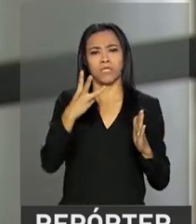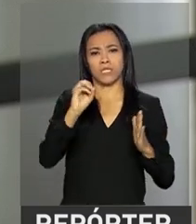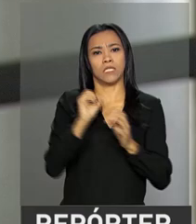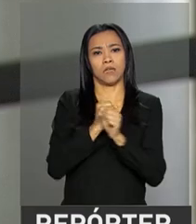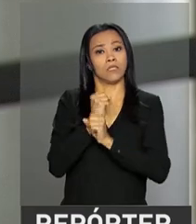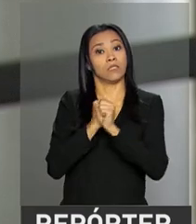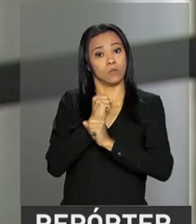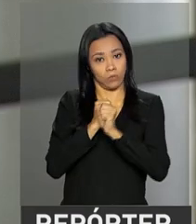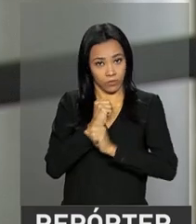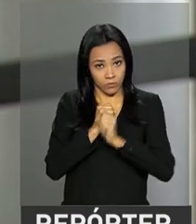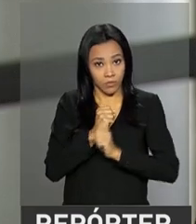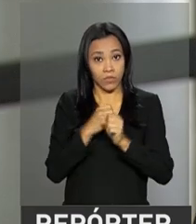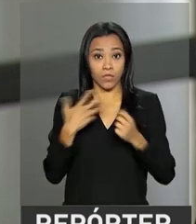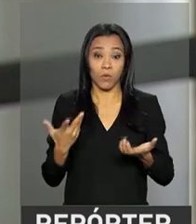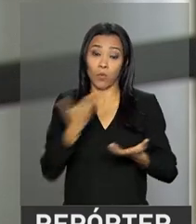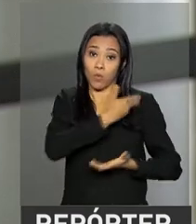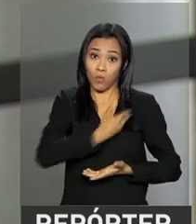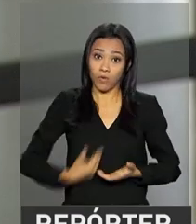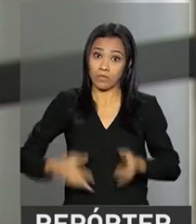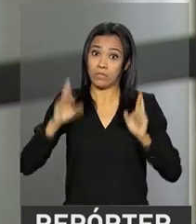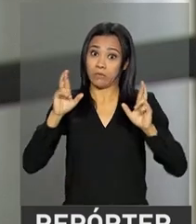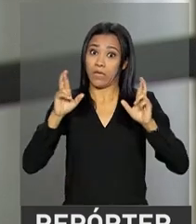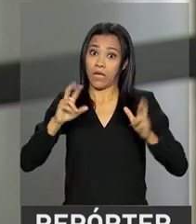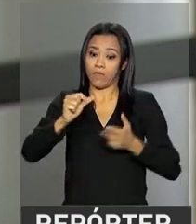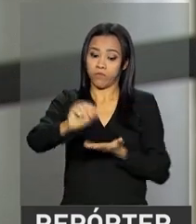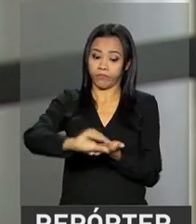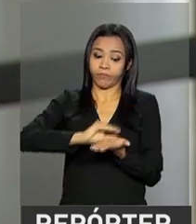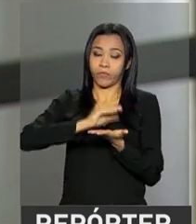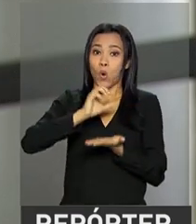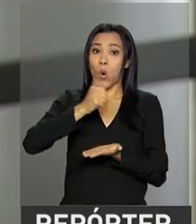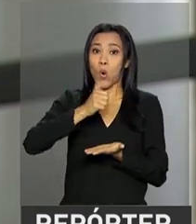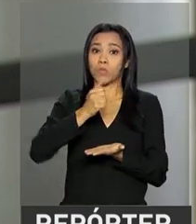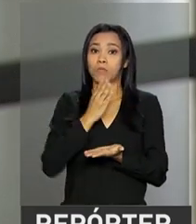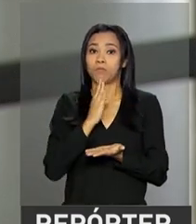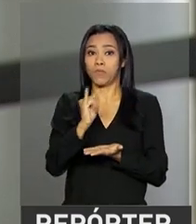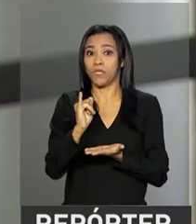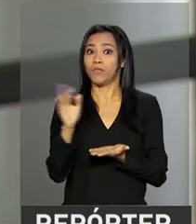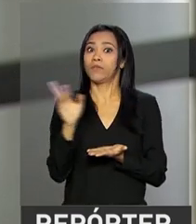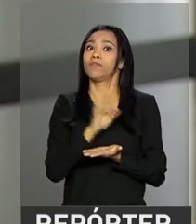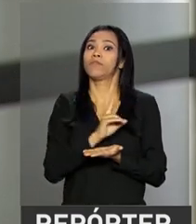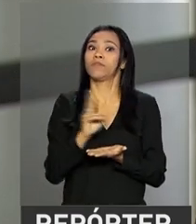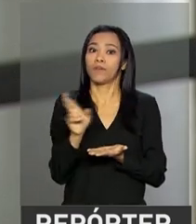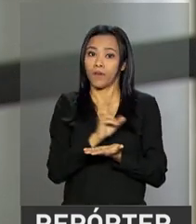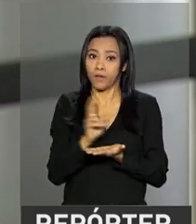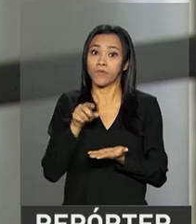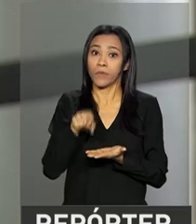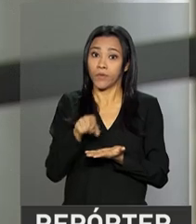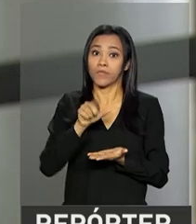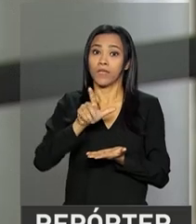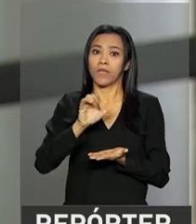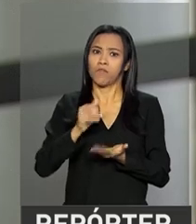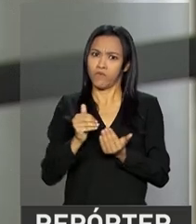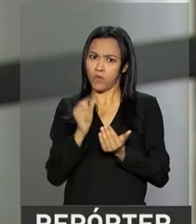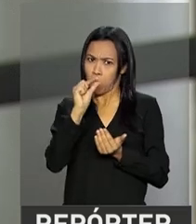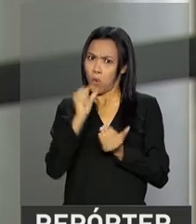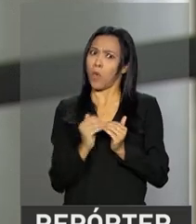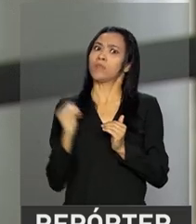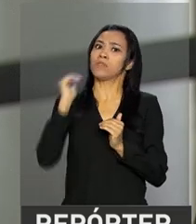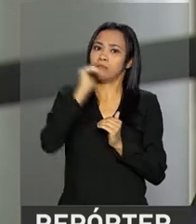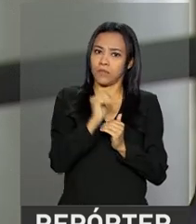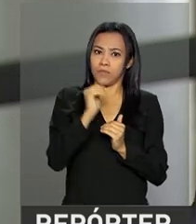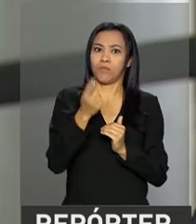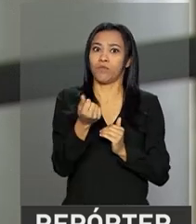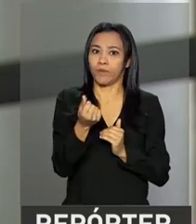anos o governo esperava arrecadar arrecadar até 11 bilhões de reais com esses leilões mas ficou um pouco acima desse